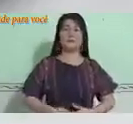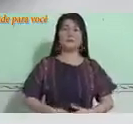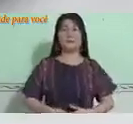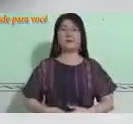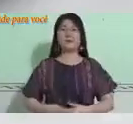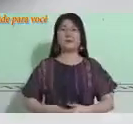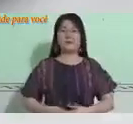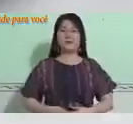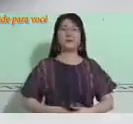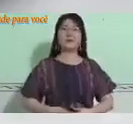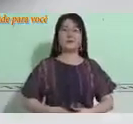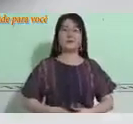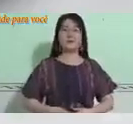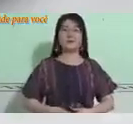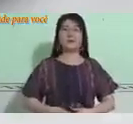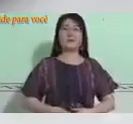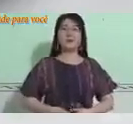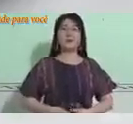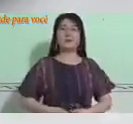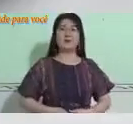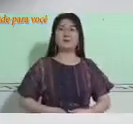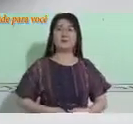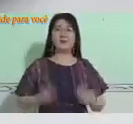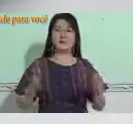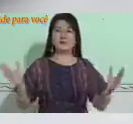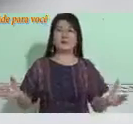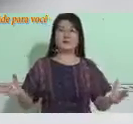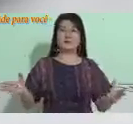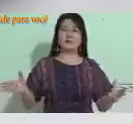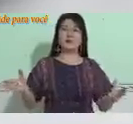osteosporosplenipotenciolite ou à entrada de bactérias através da boca do bebê.